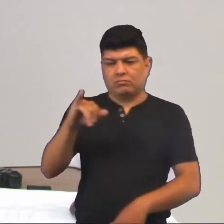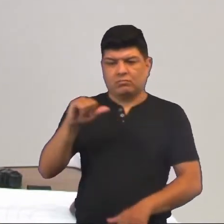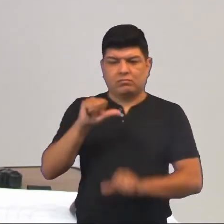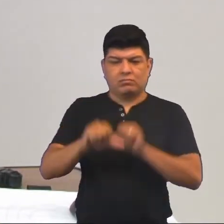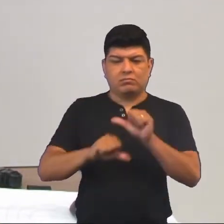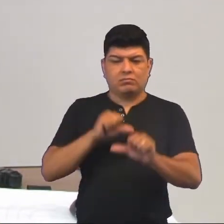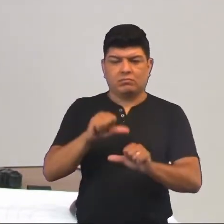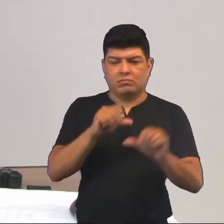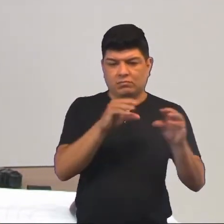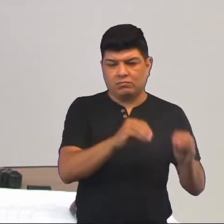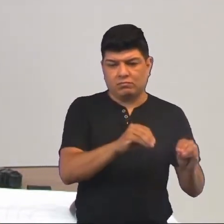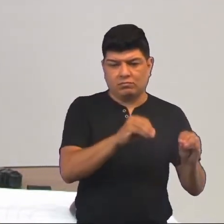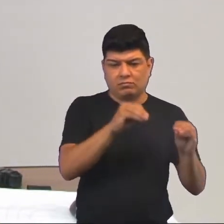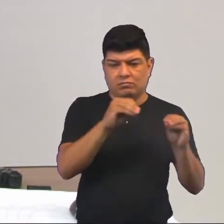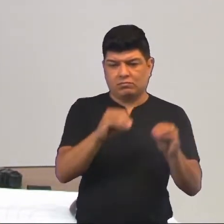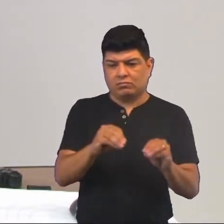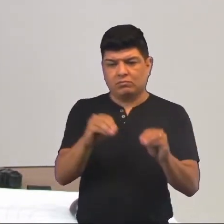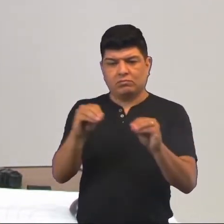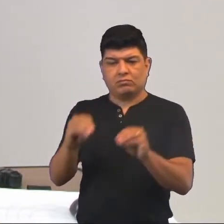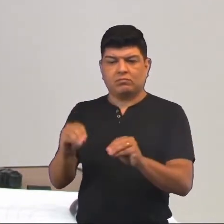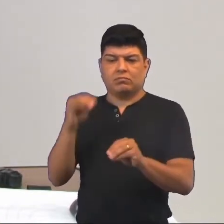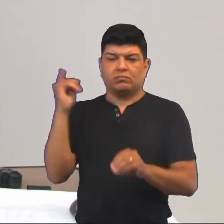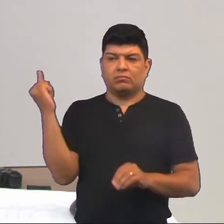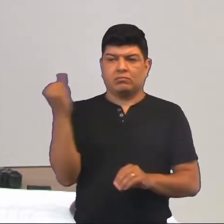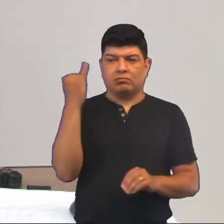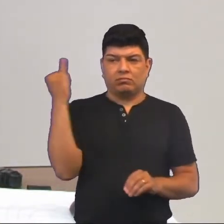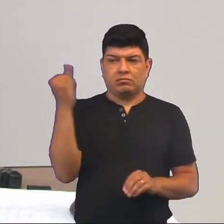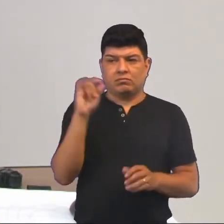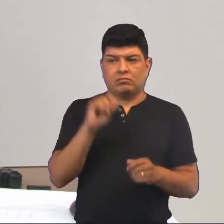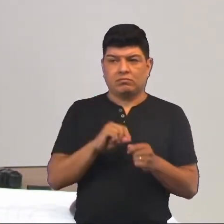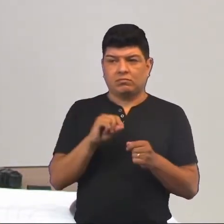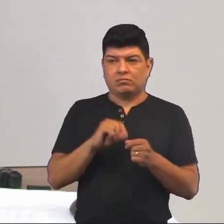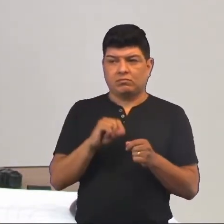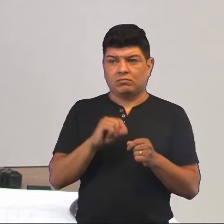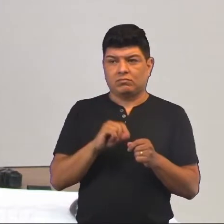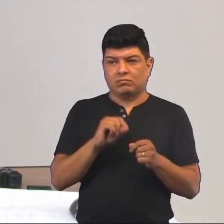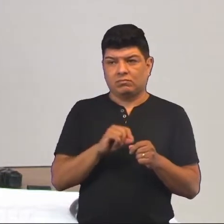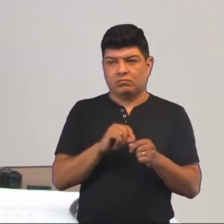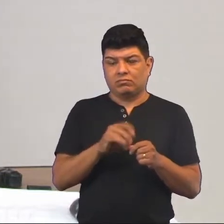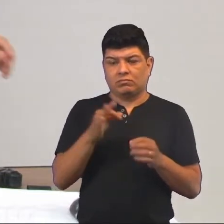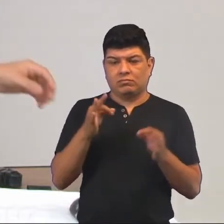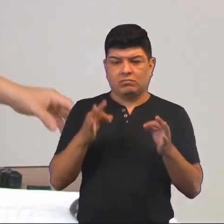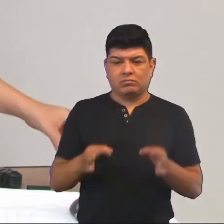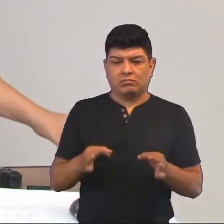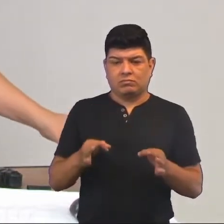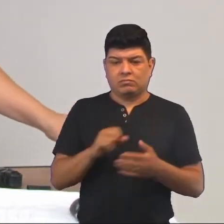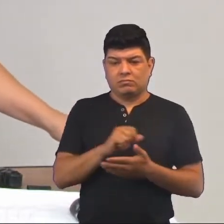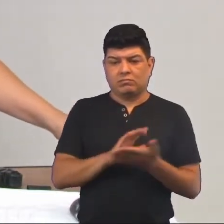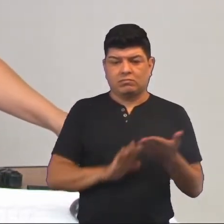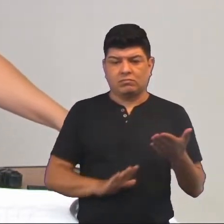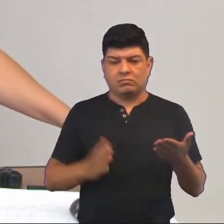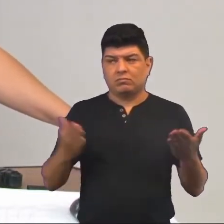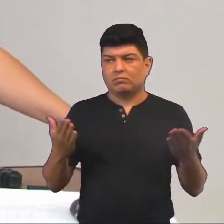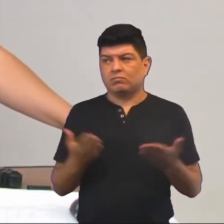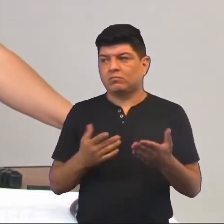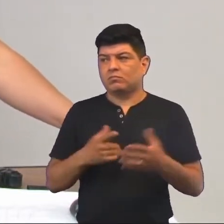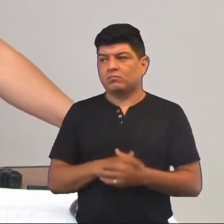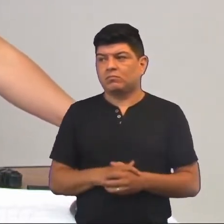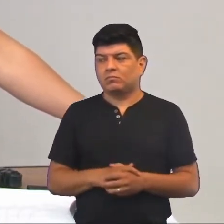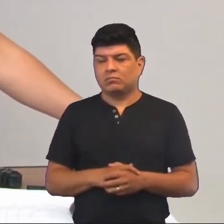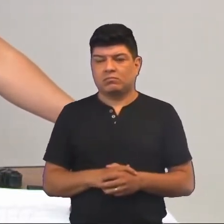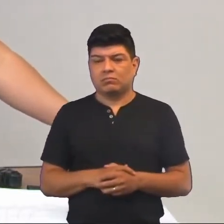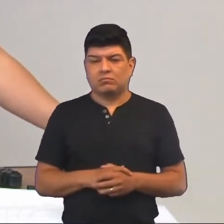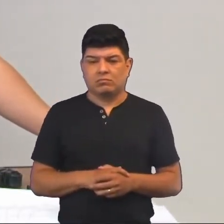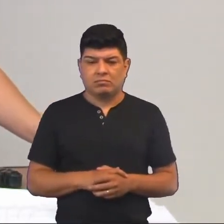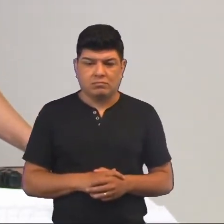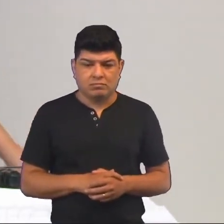vai mudando de posição, tá? É importante a gente fazer essa relação da maneira correta. Eu vou para uma atividade agora,